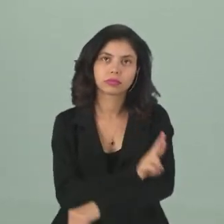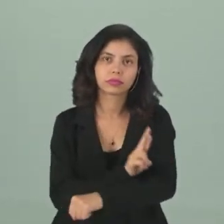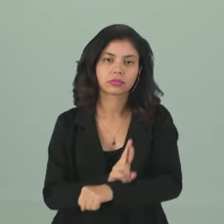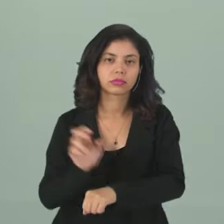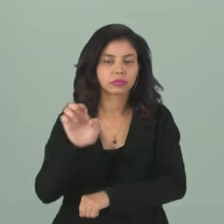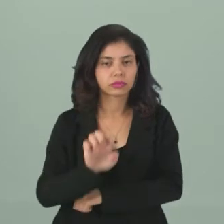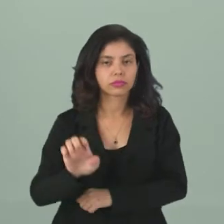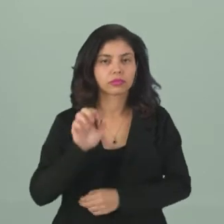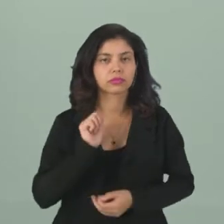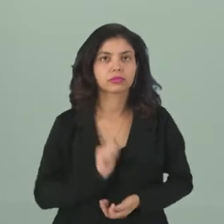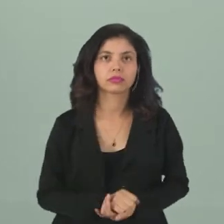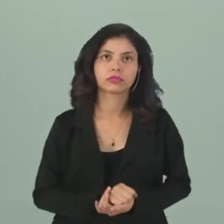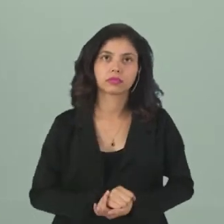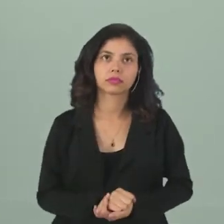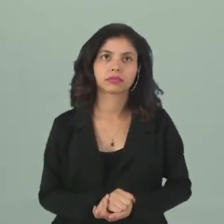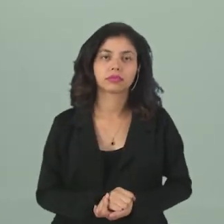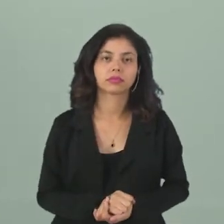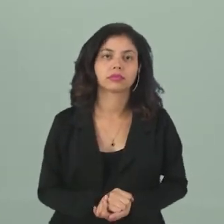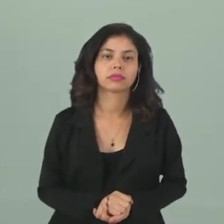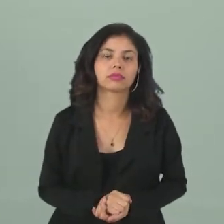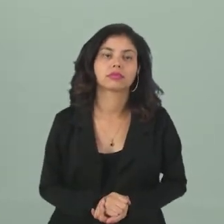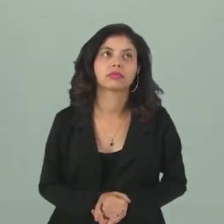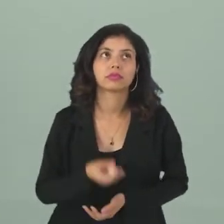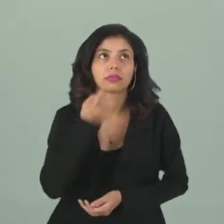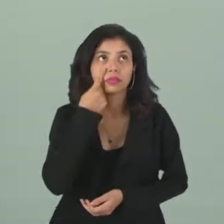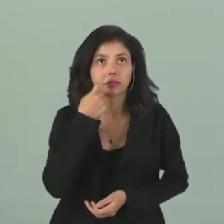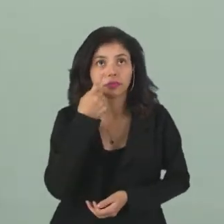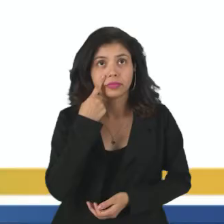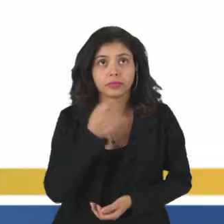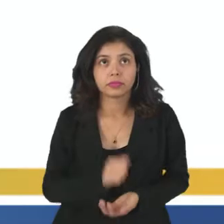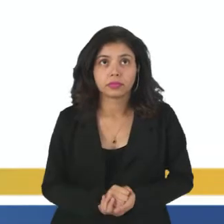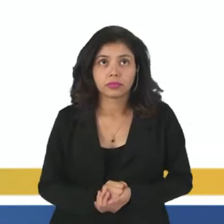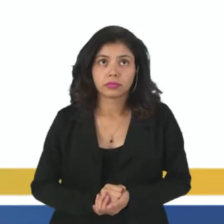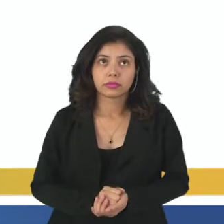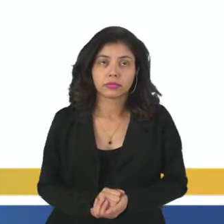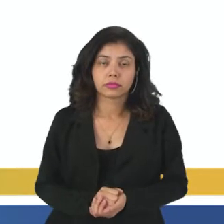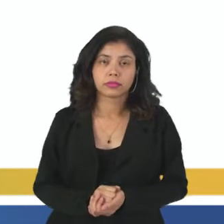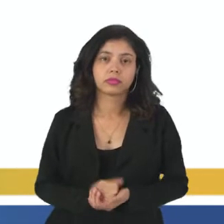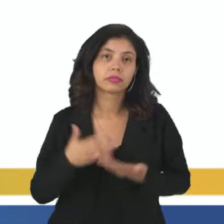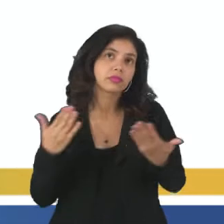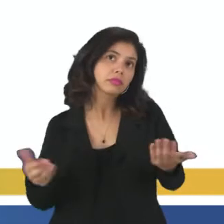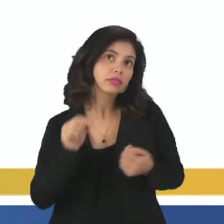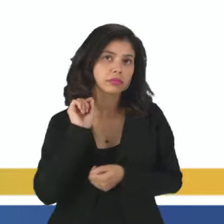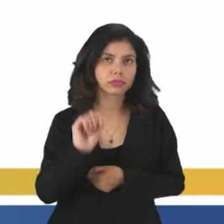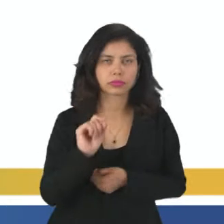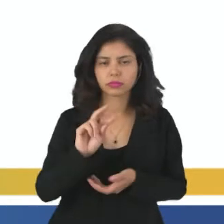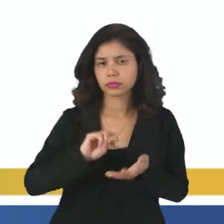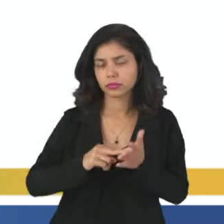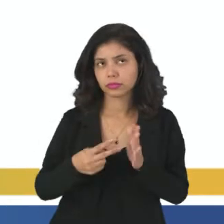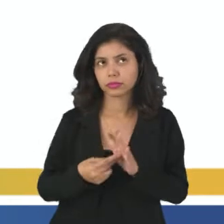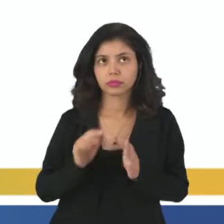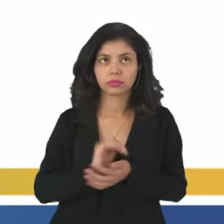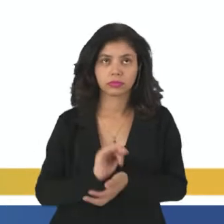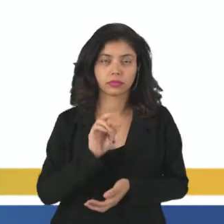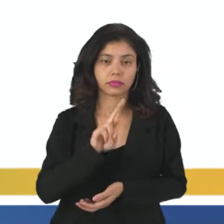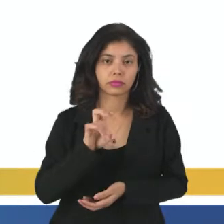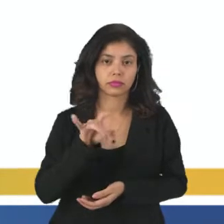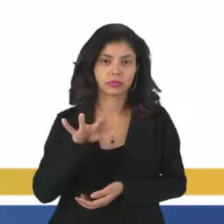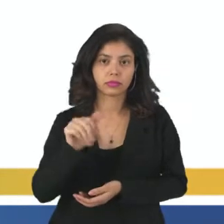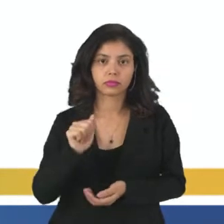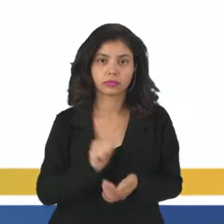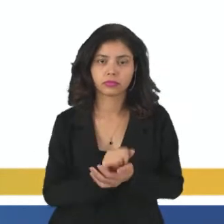comumente conhecida, a Reforma Protestante. Observem aí. O que significa reforma?